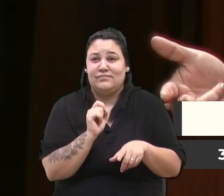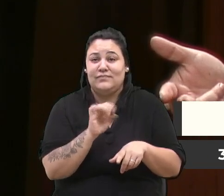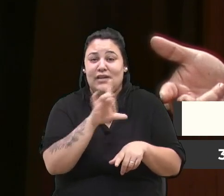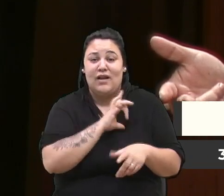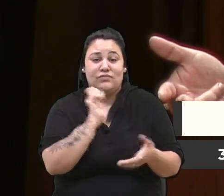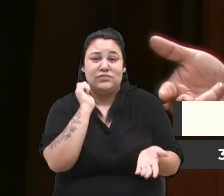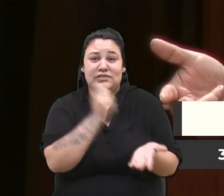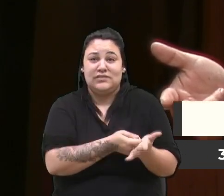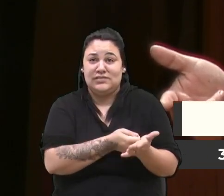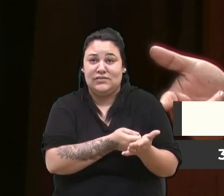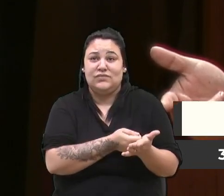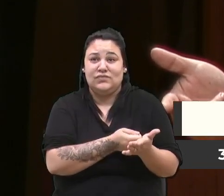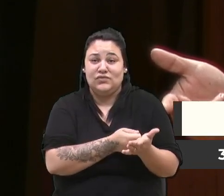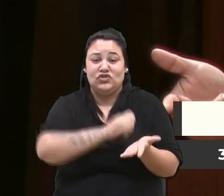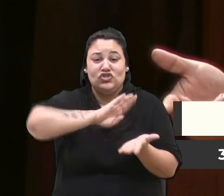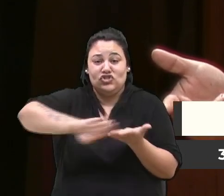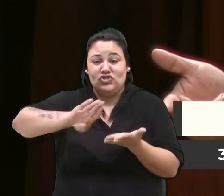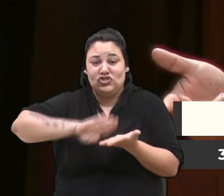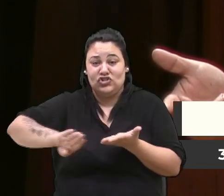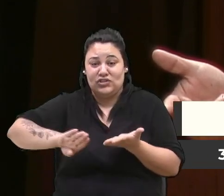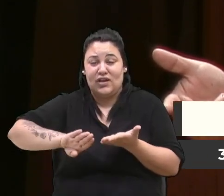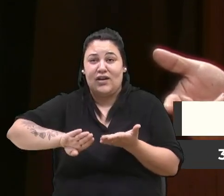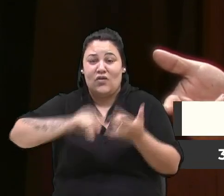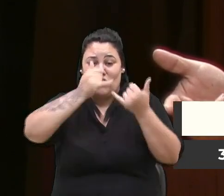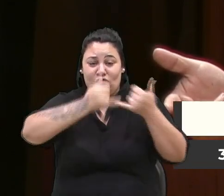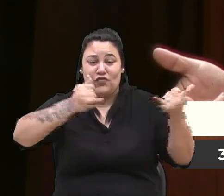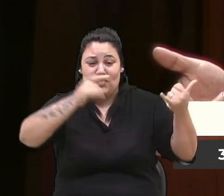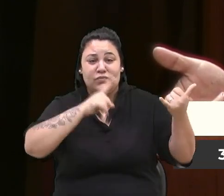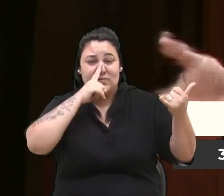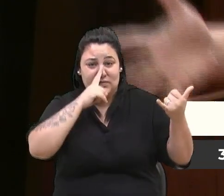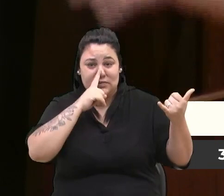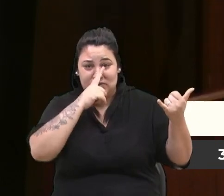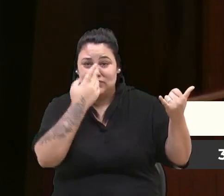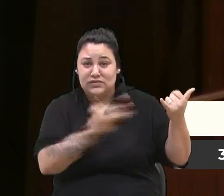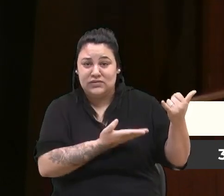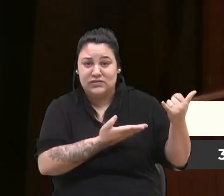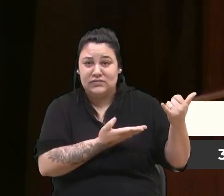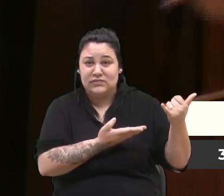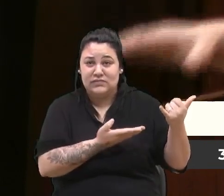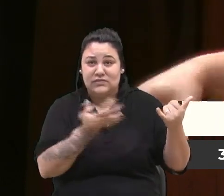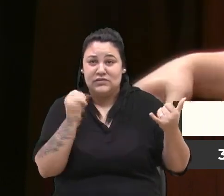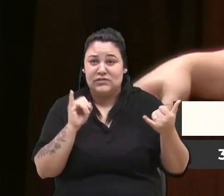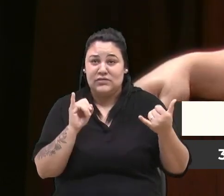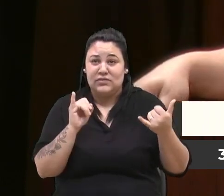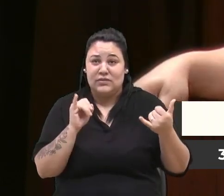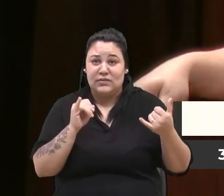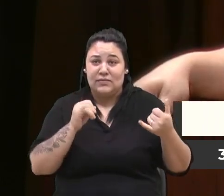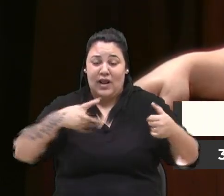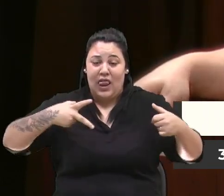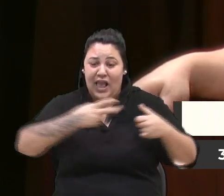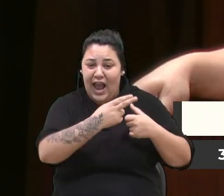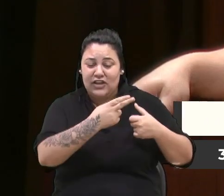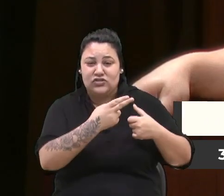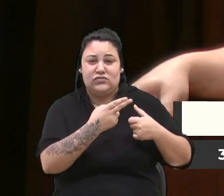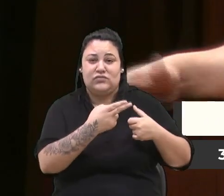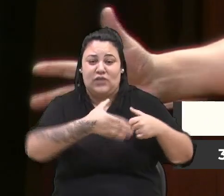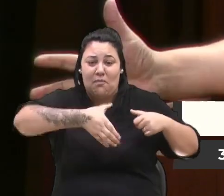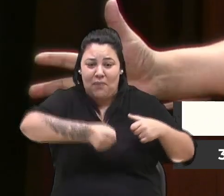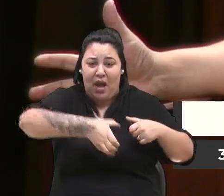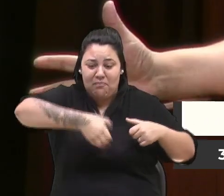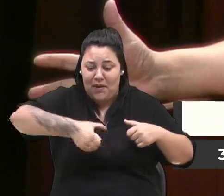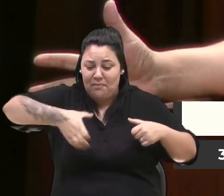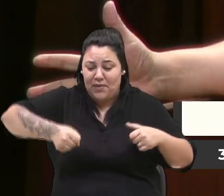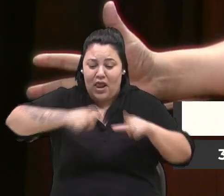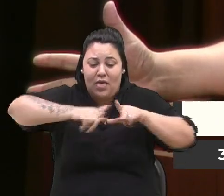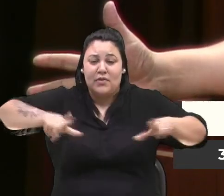obrigação de ir arrancar aquele fio que está perigoso ali. Tá, e se eu pego uma alicate e começo agora lá a fazer uma limpeza, o que será que